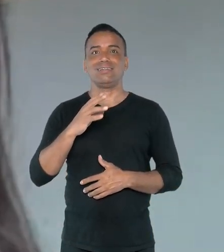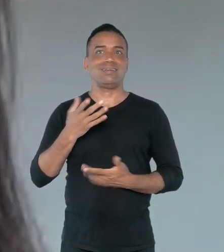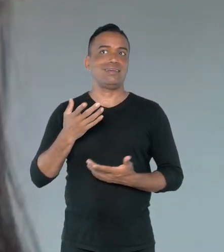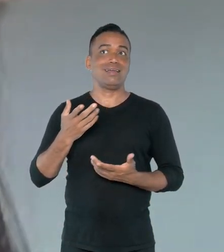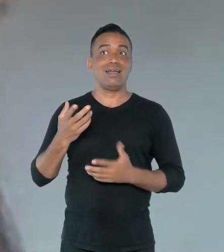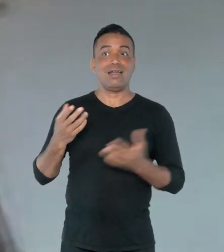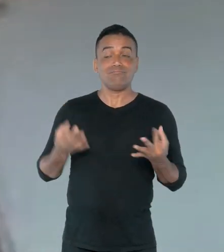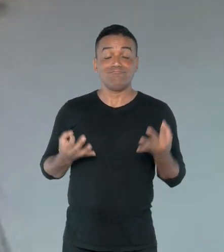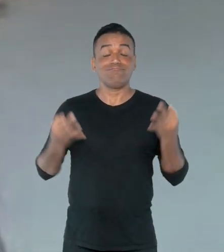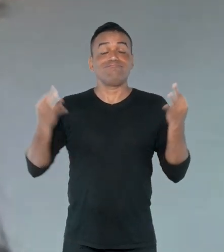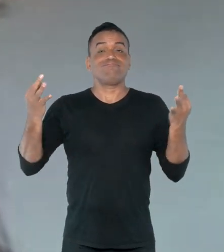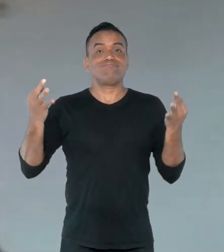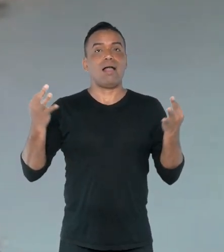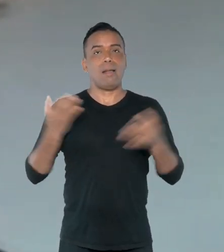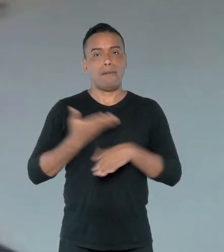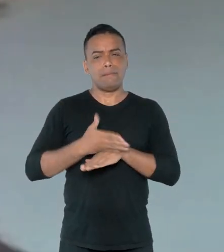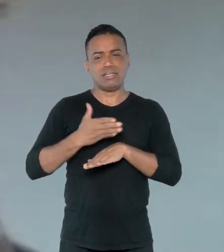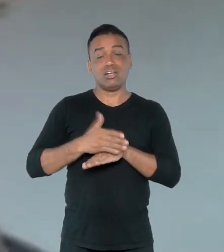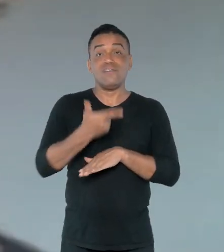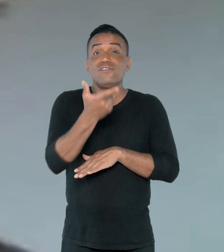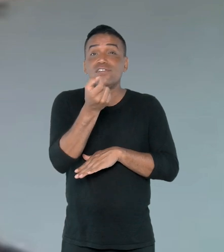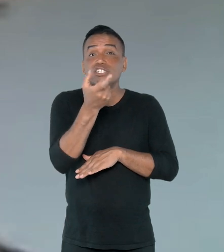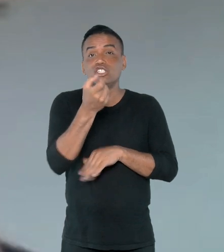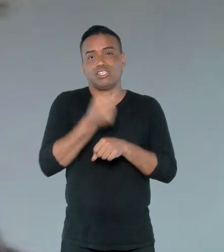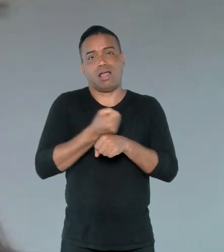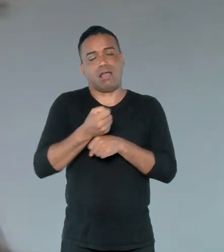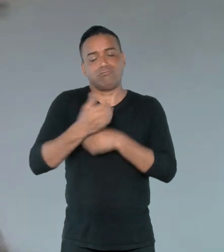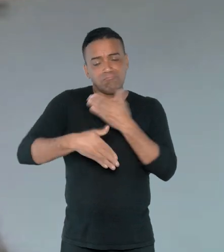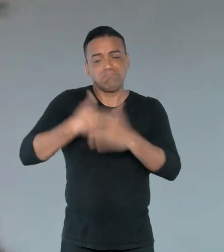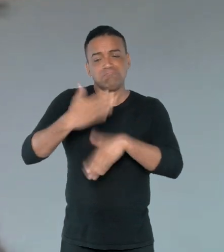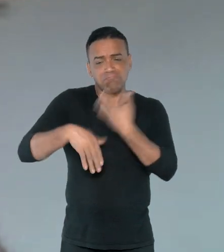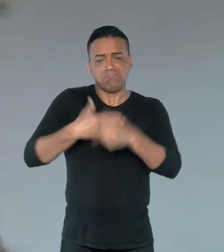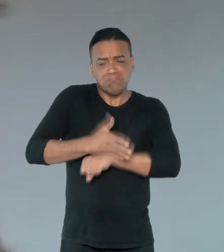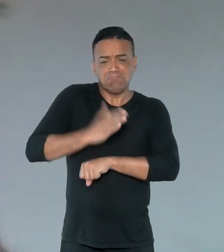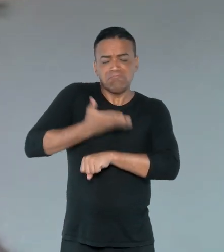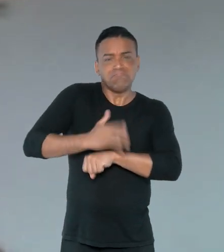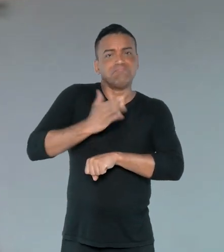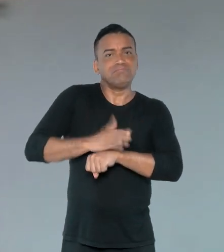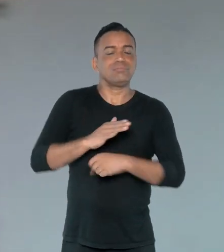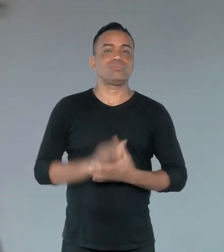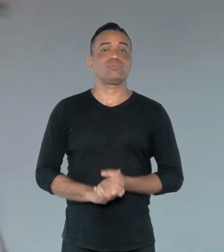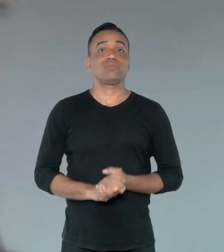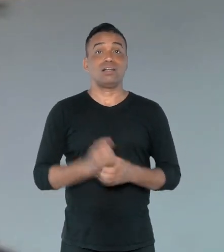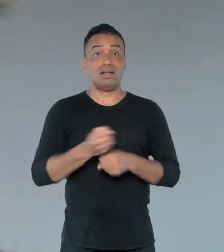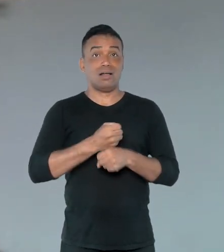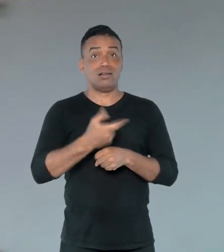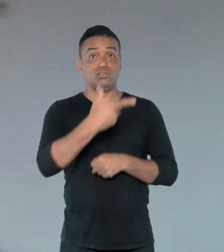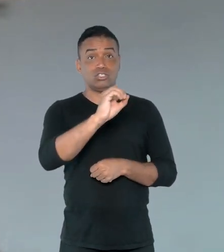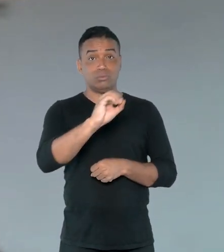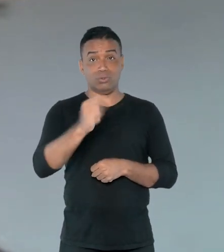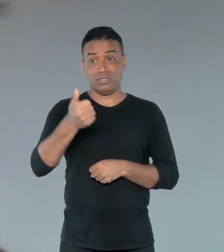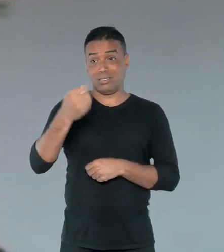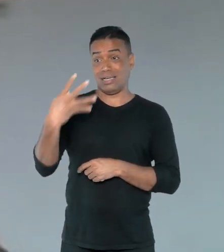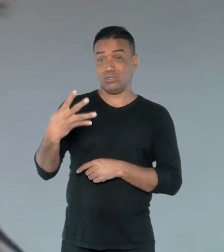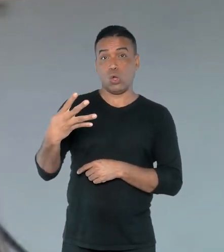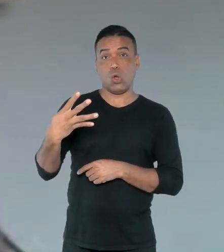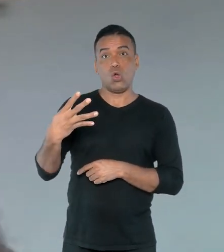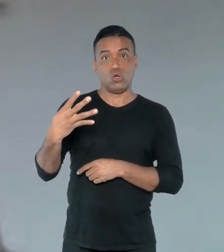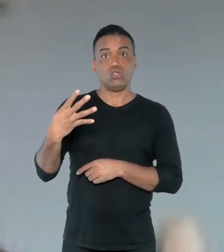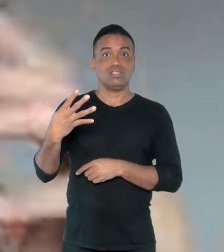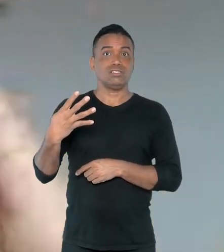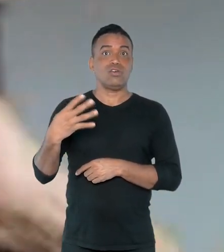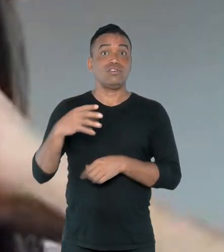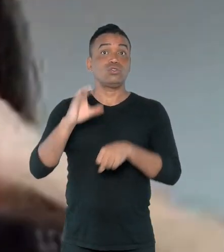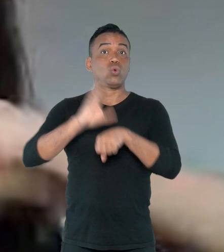já praticando há mais de 20 anos, né? E aí, em 2014, eu fiz o curso de formação para dar